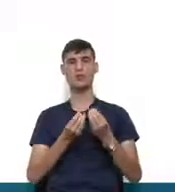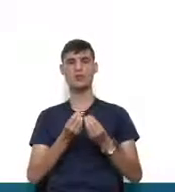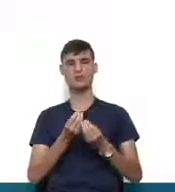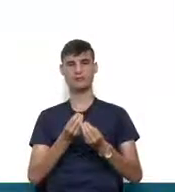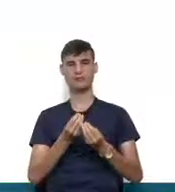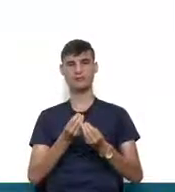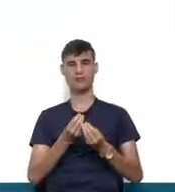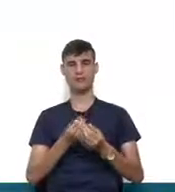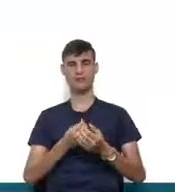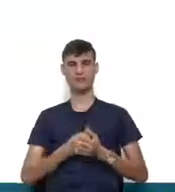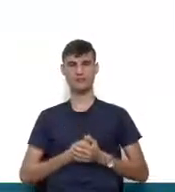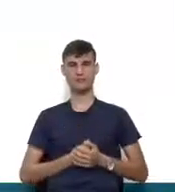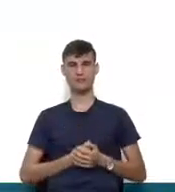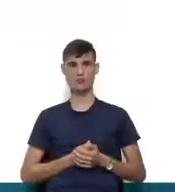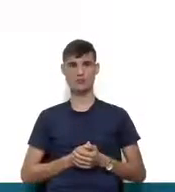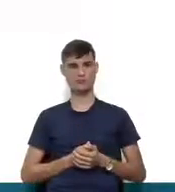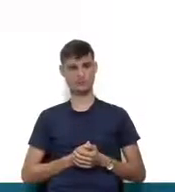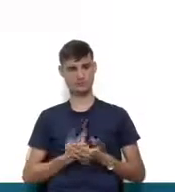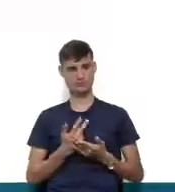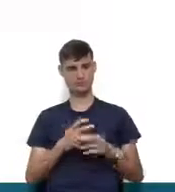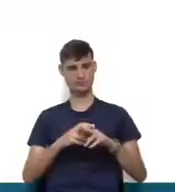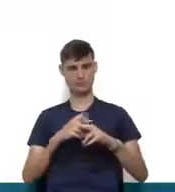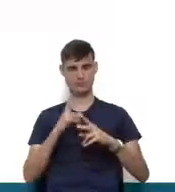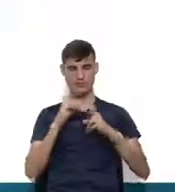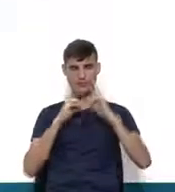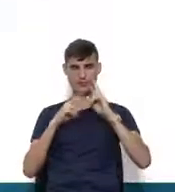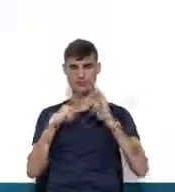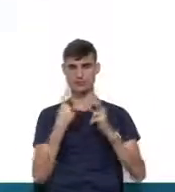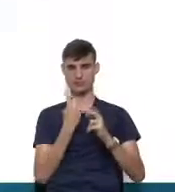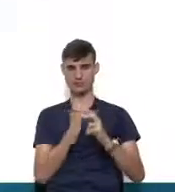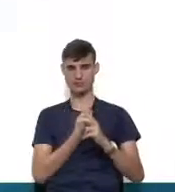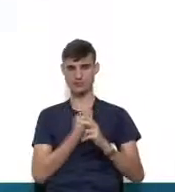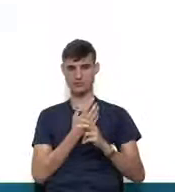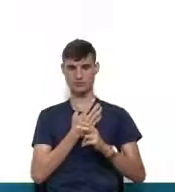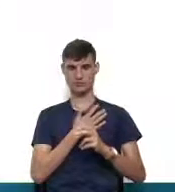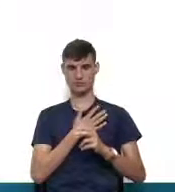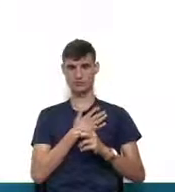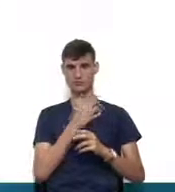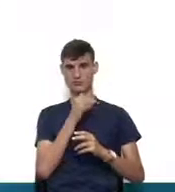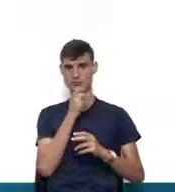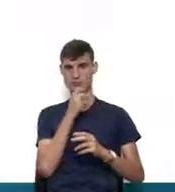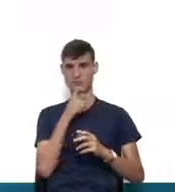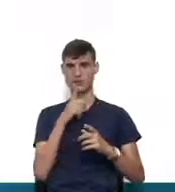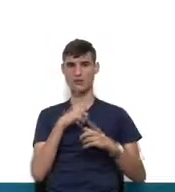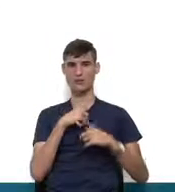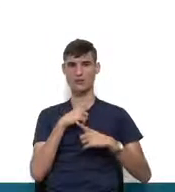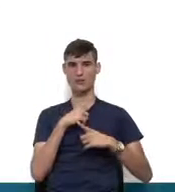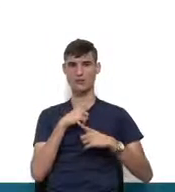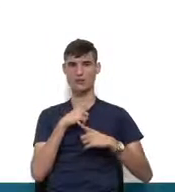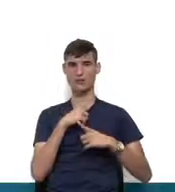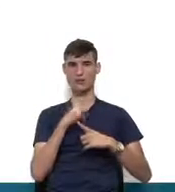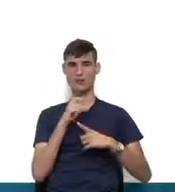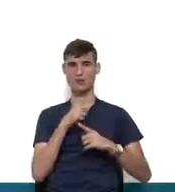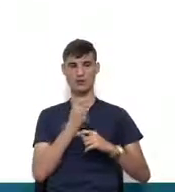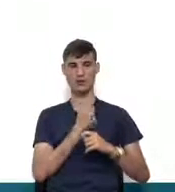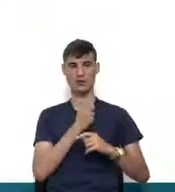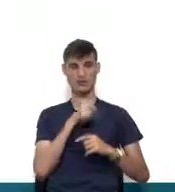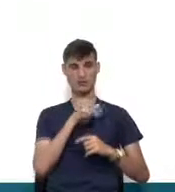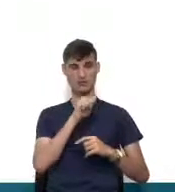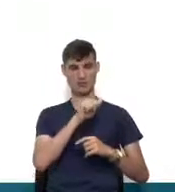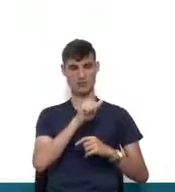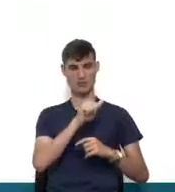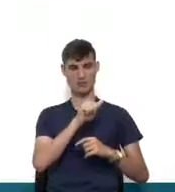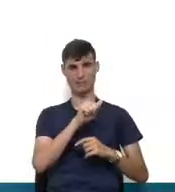forma. Então, considerando aqui, né, se o meu, no caso aqui, se eu tenho que o meu A, né,